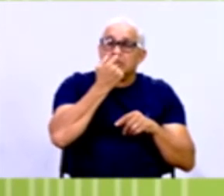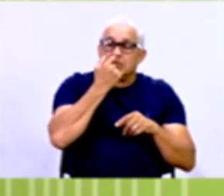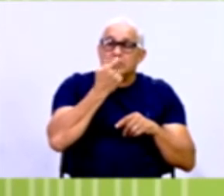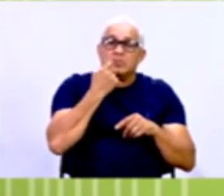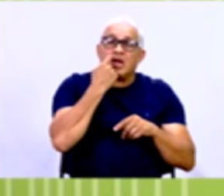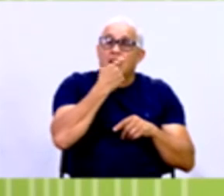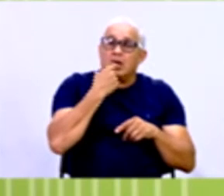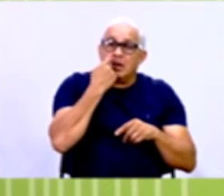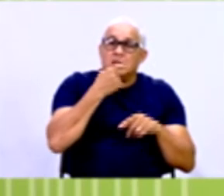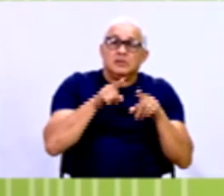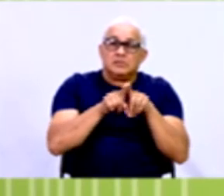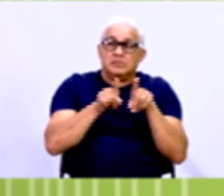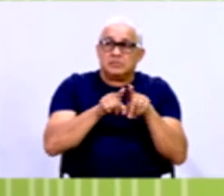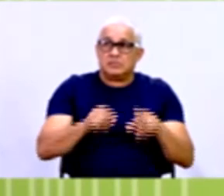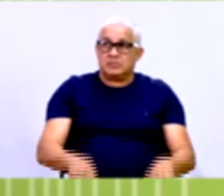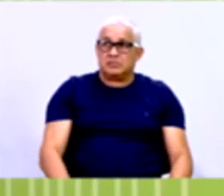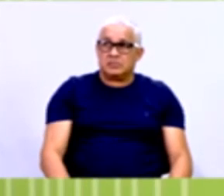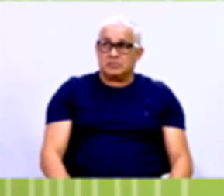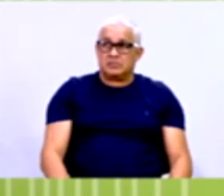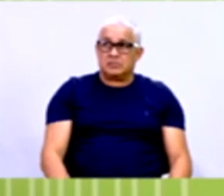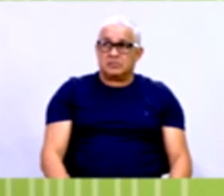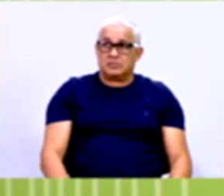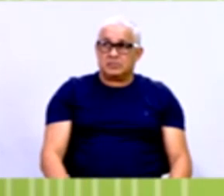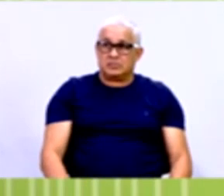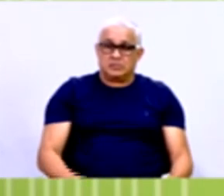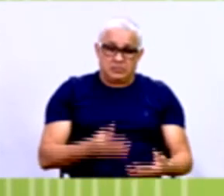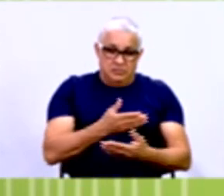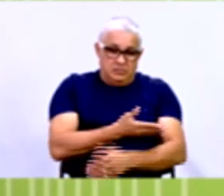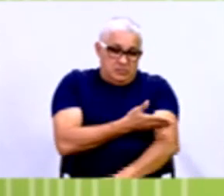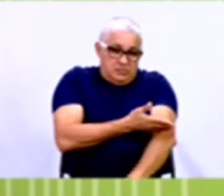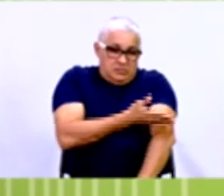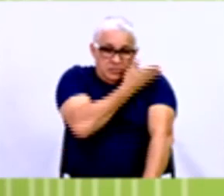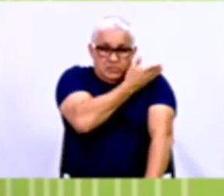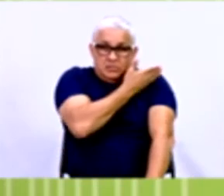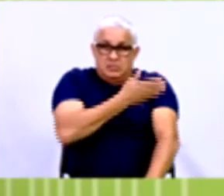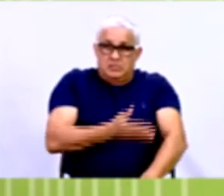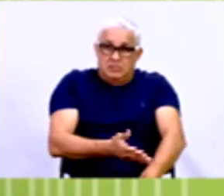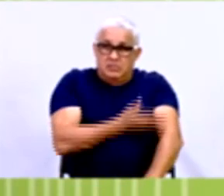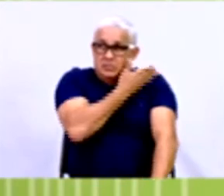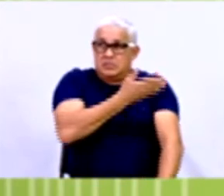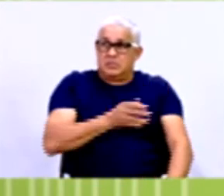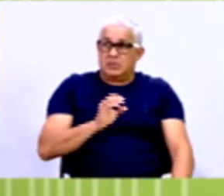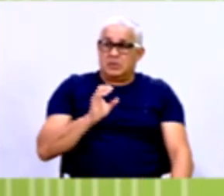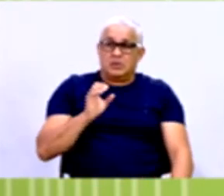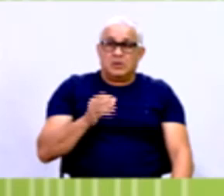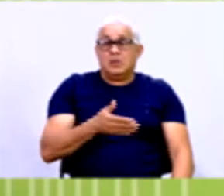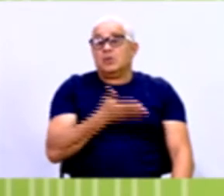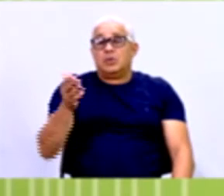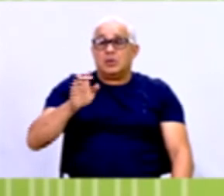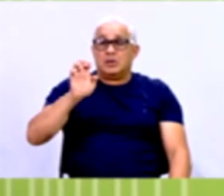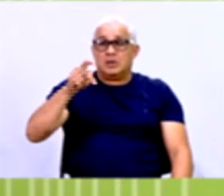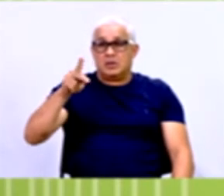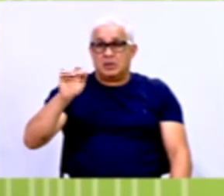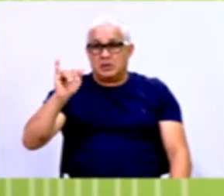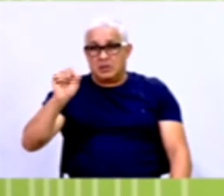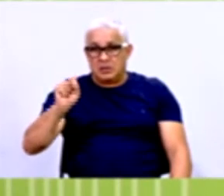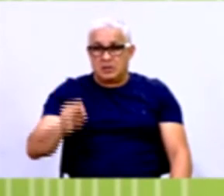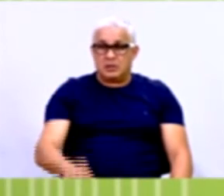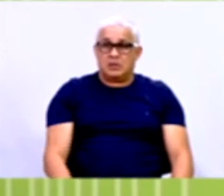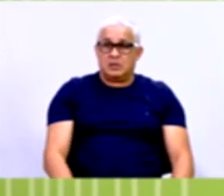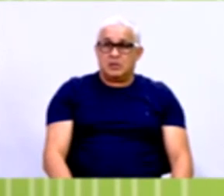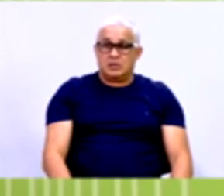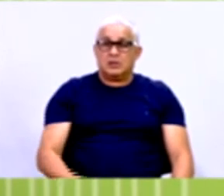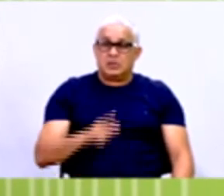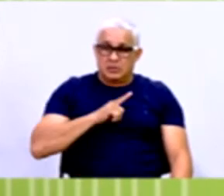nariz. Então, com relação aos membros superiores, quais são os equipamentos? Vamos lá. Entre os EPIs para a proteção dos membros